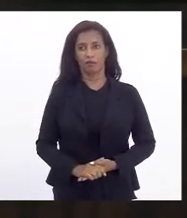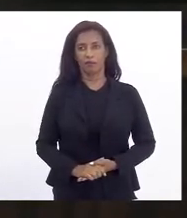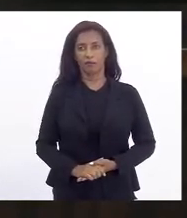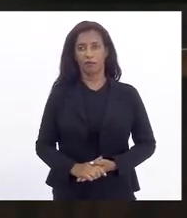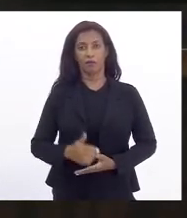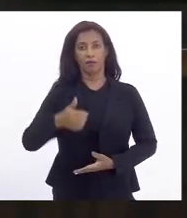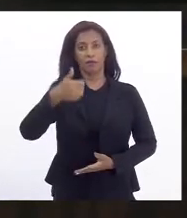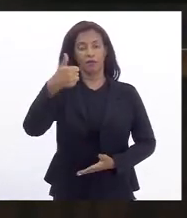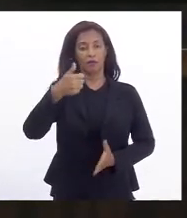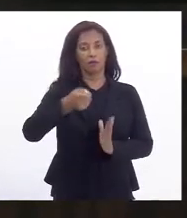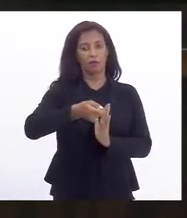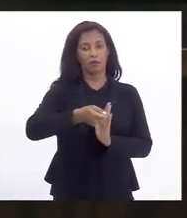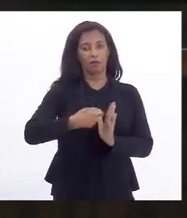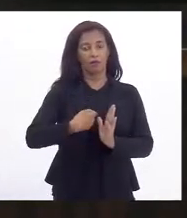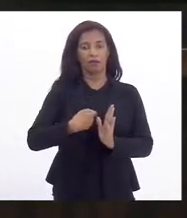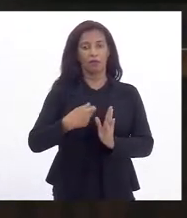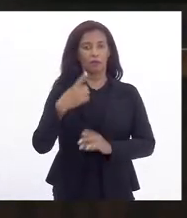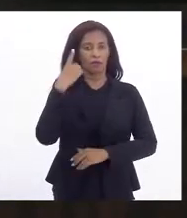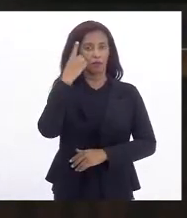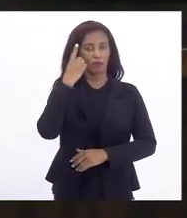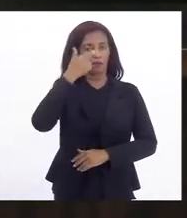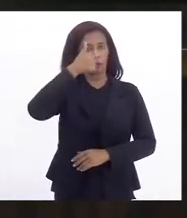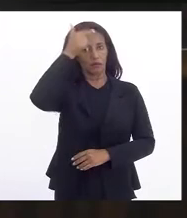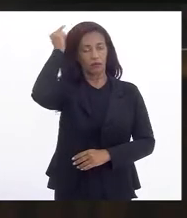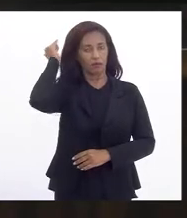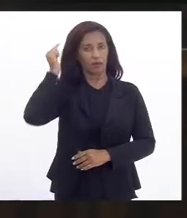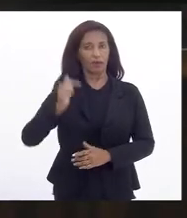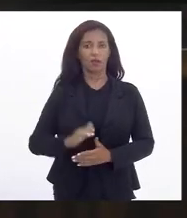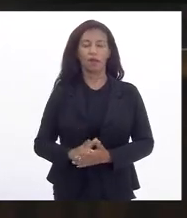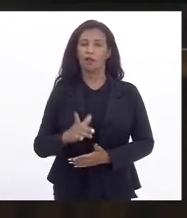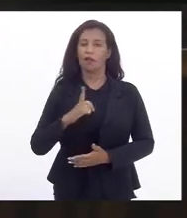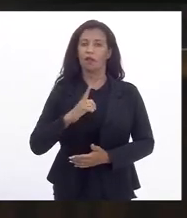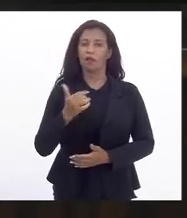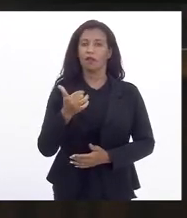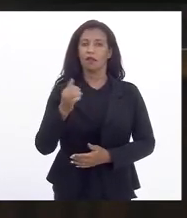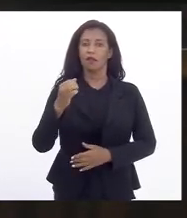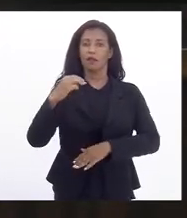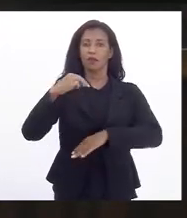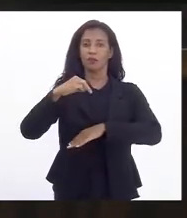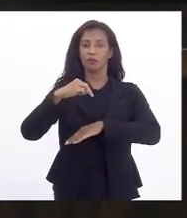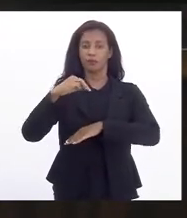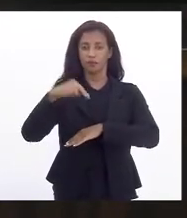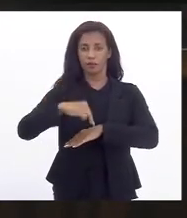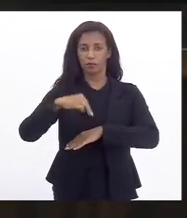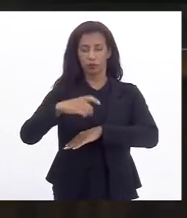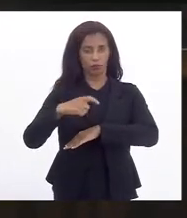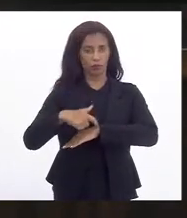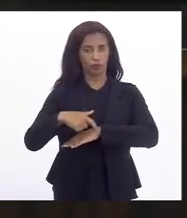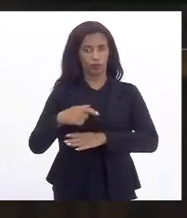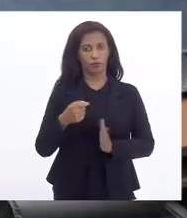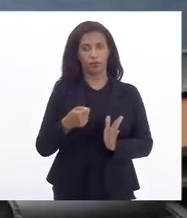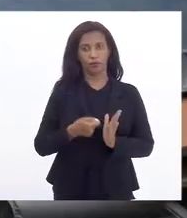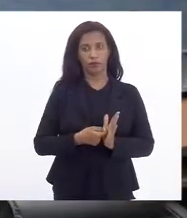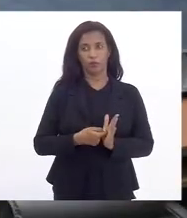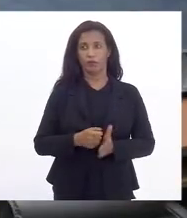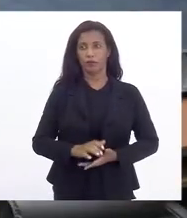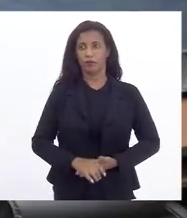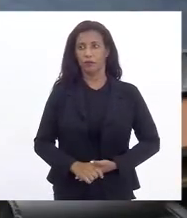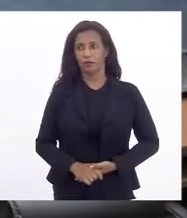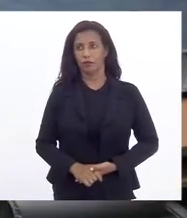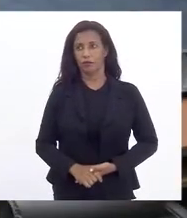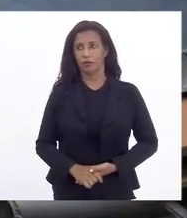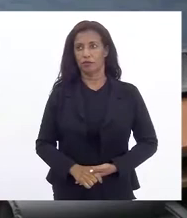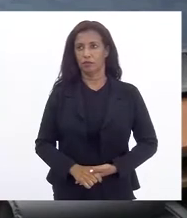primeiro a do escrito é o Nobre Deputado Luiz Paulo vossa excelência dispõe de dez minutos no tempo regimental